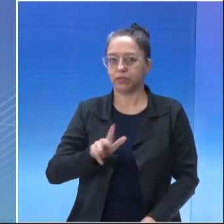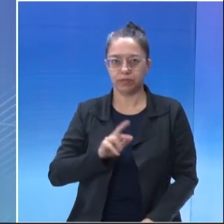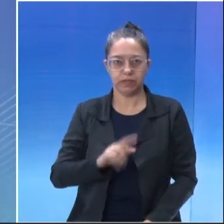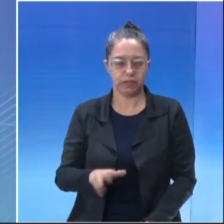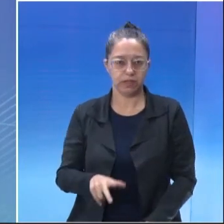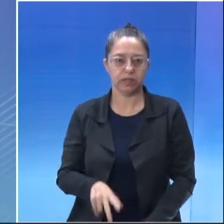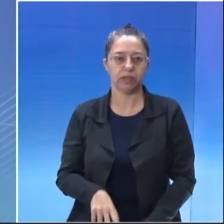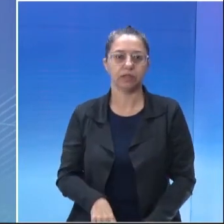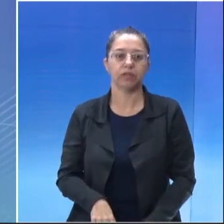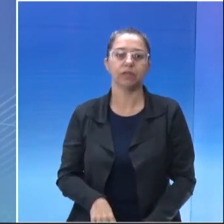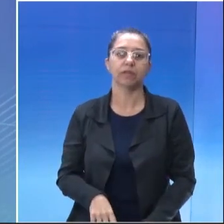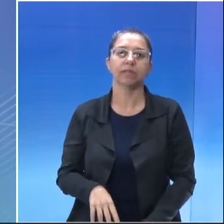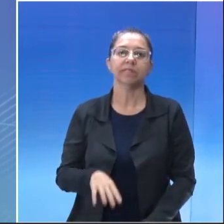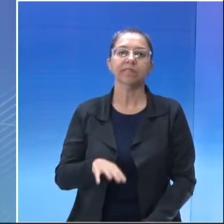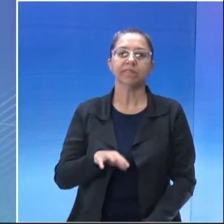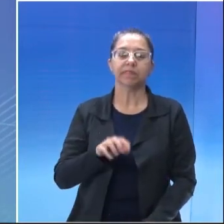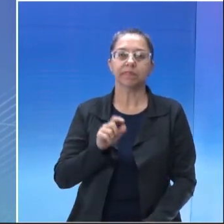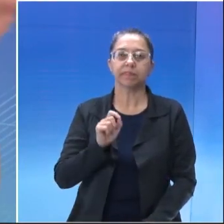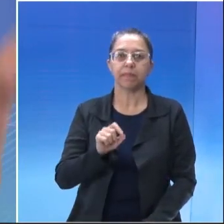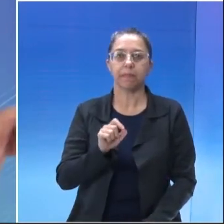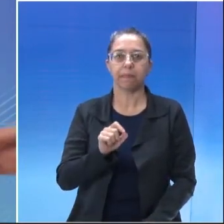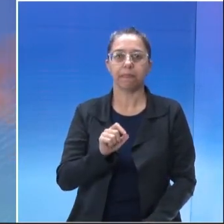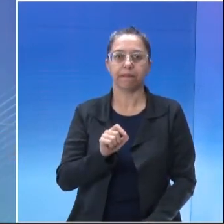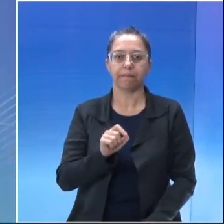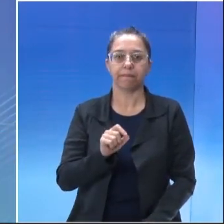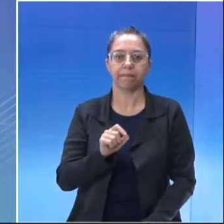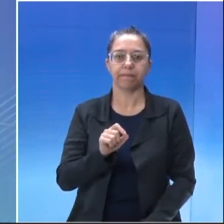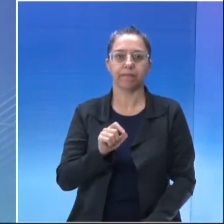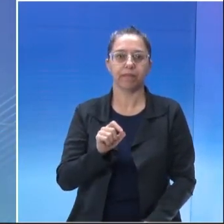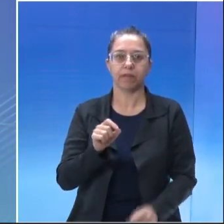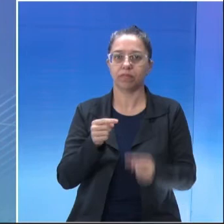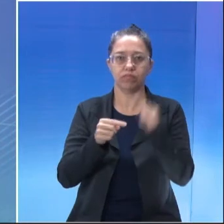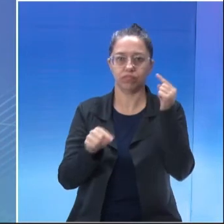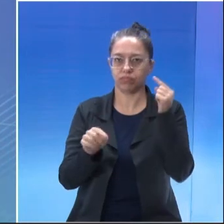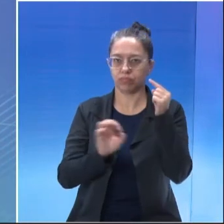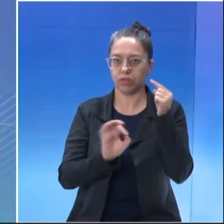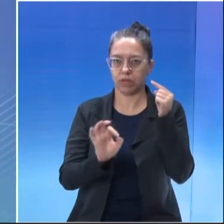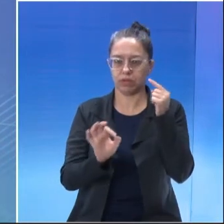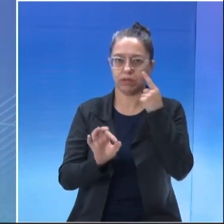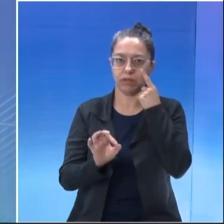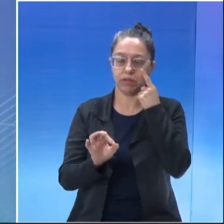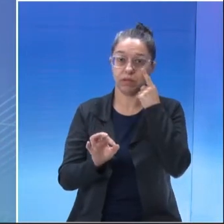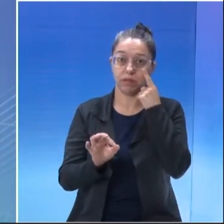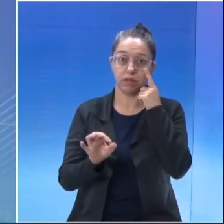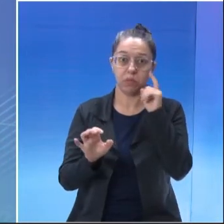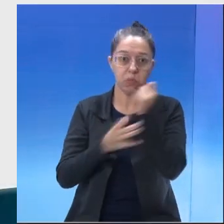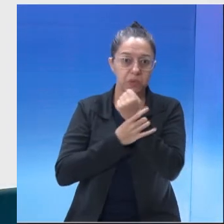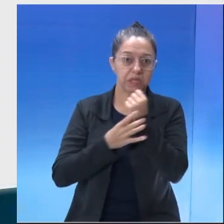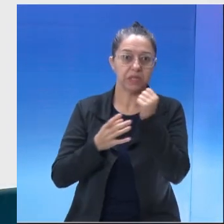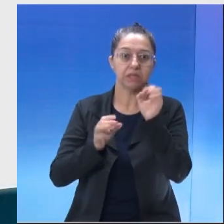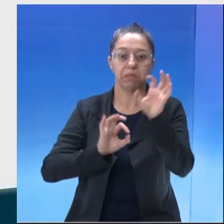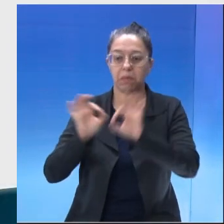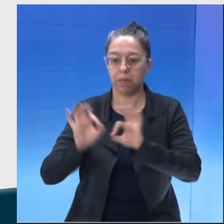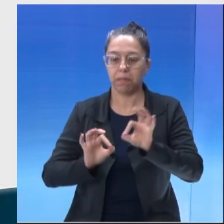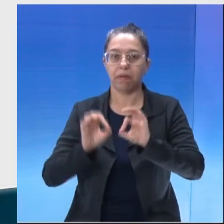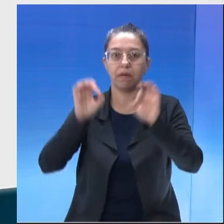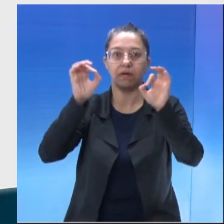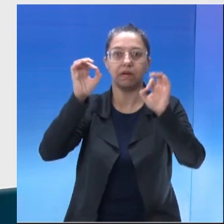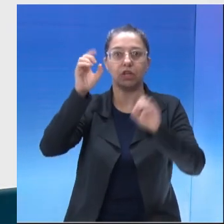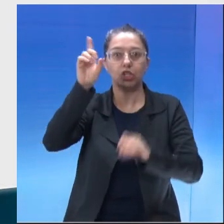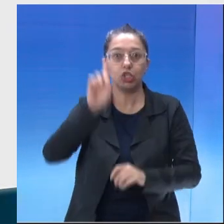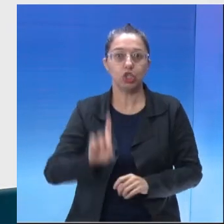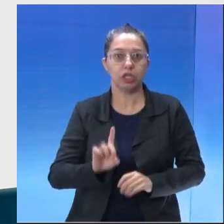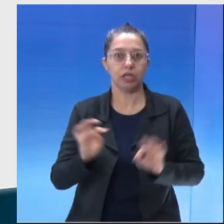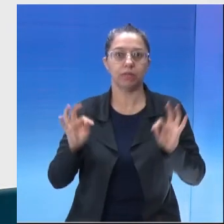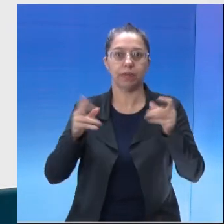que está entre aspas lá no enunciado, está no texto, não diz isso, que é a conquista de direitos para todos. Letra